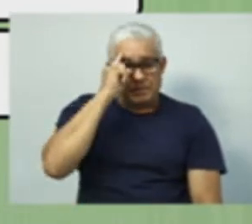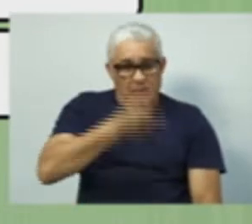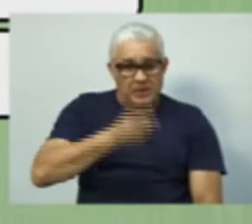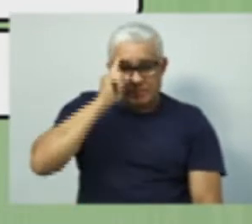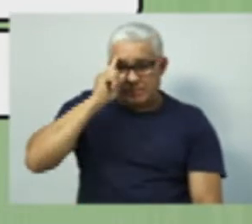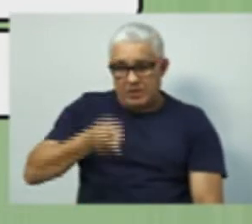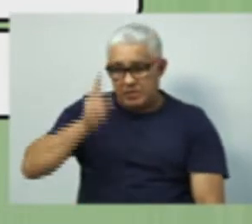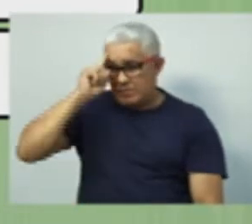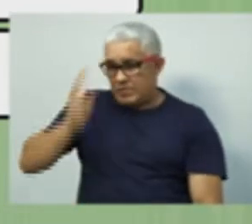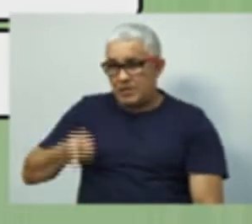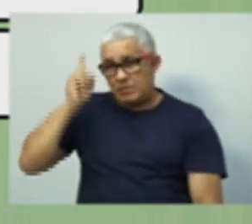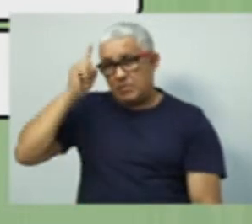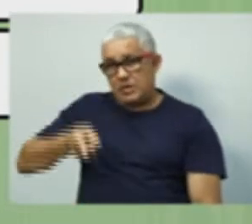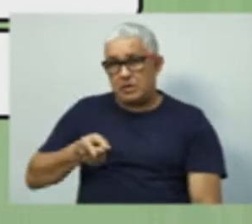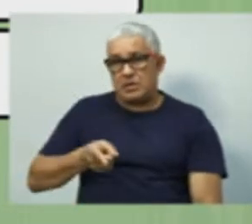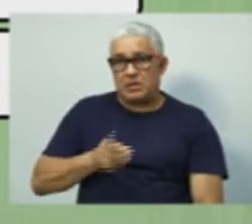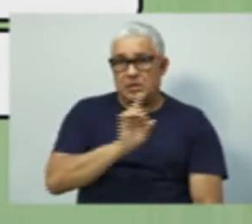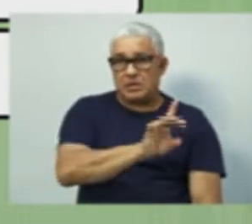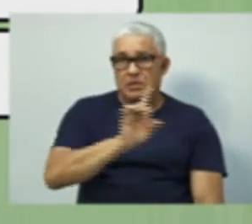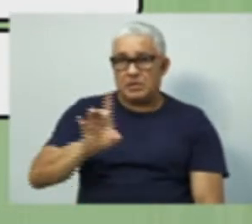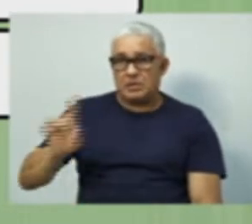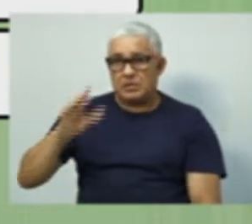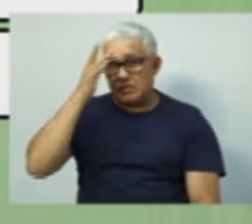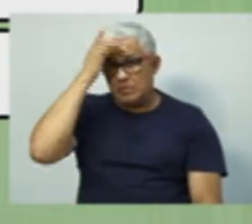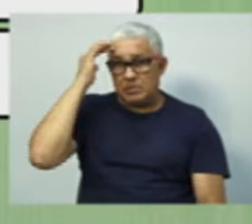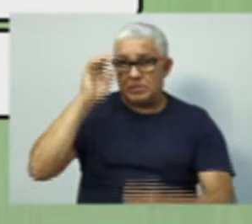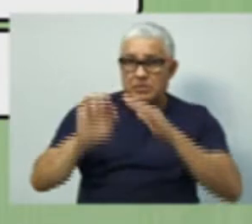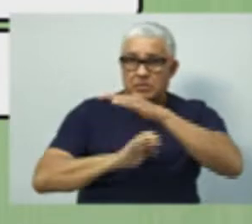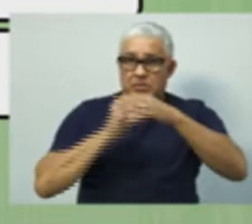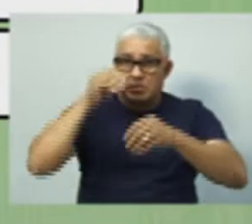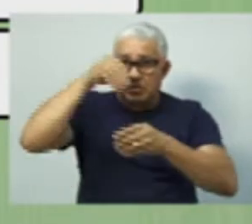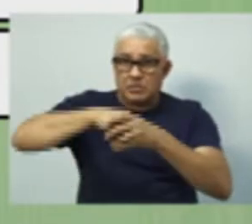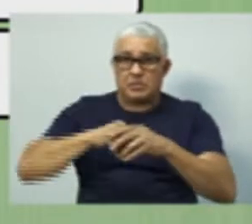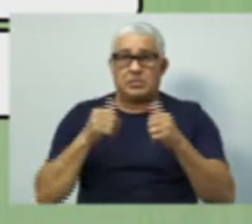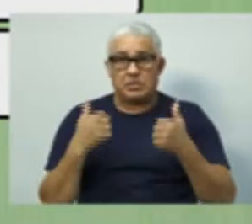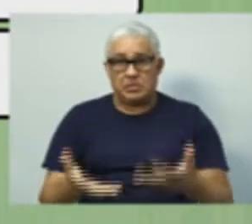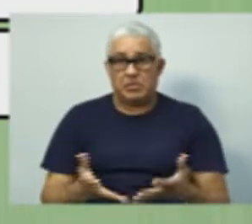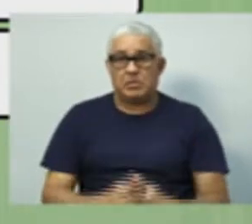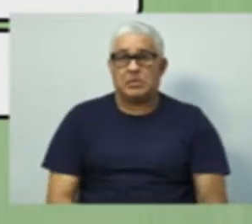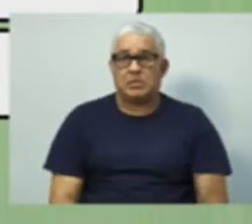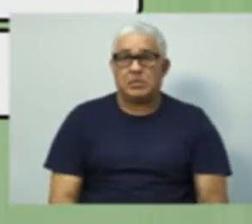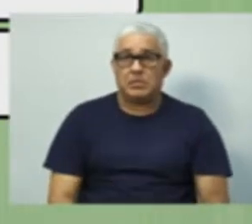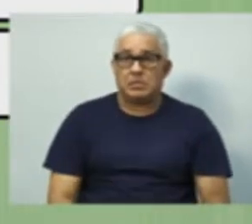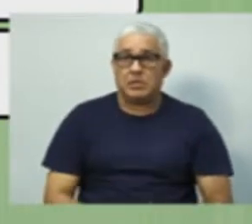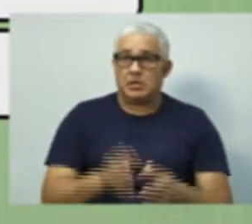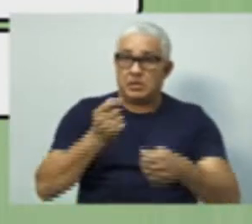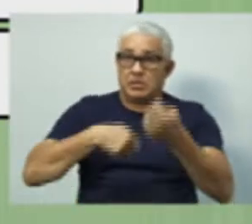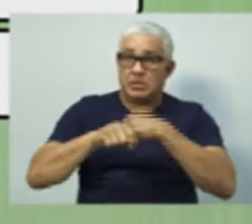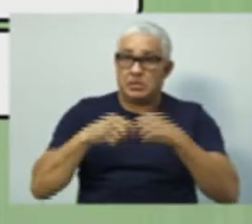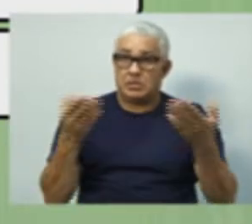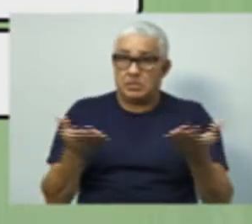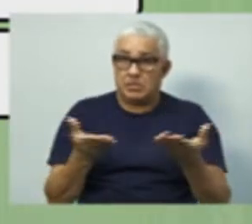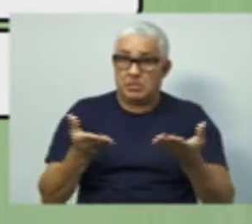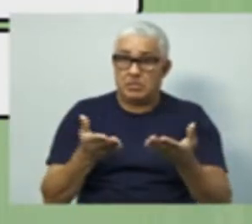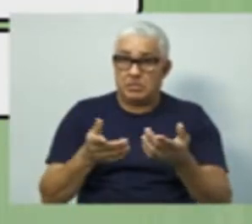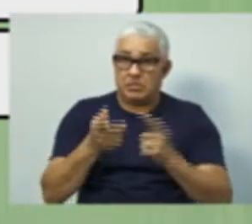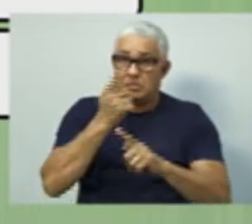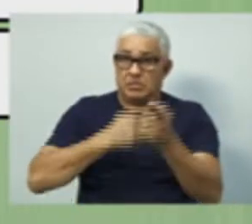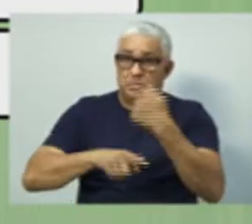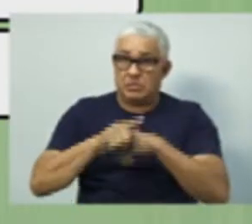se cumprindo ou não os cronogramas e os calendários. Mas é importante a participação de todos. Todos têm que participar.